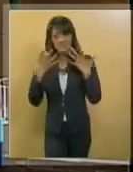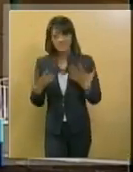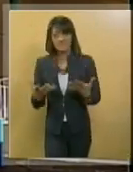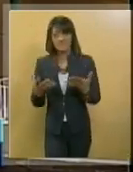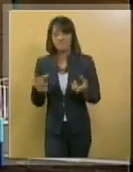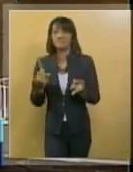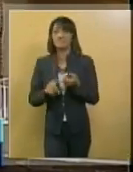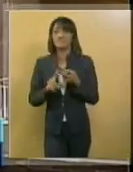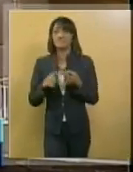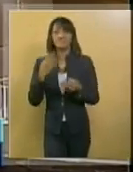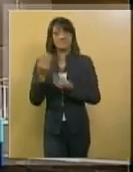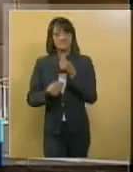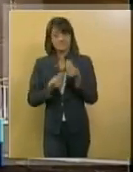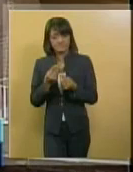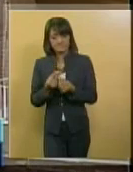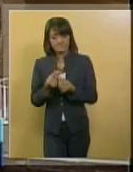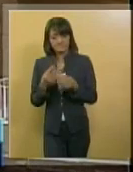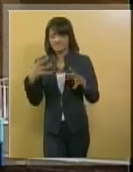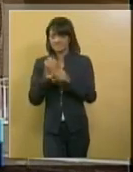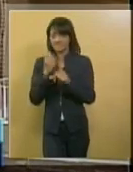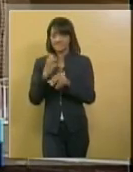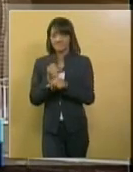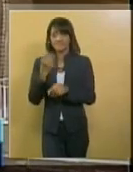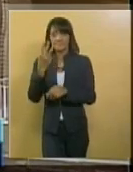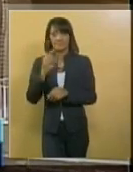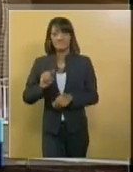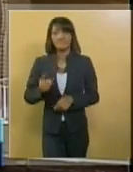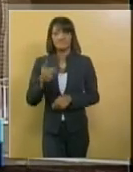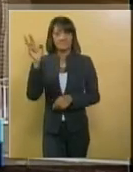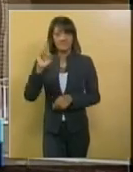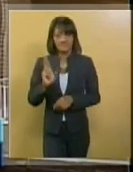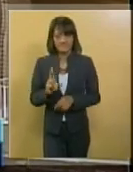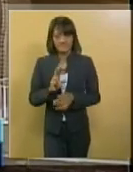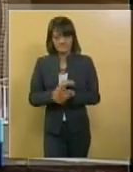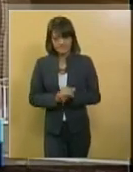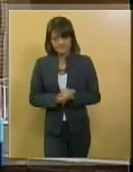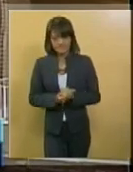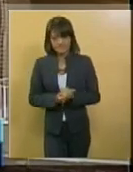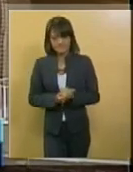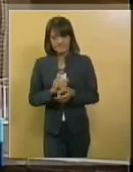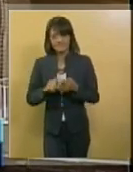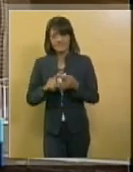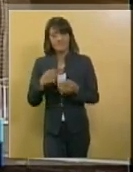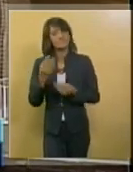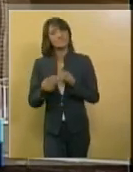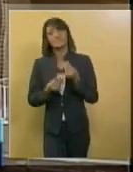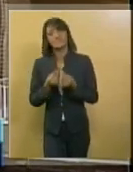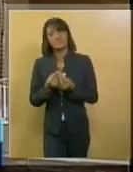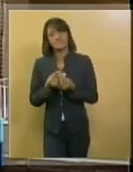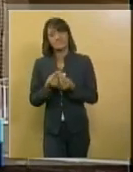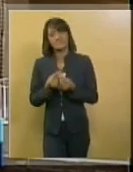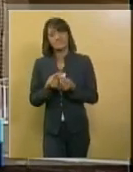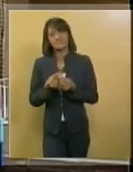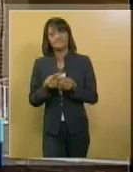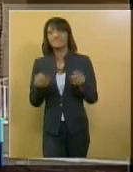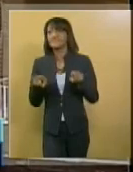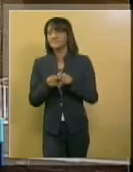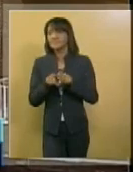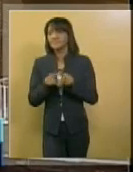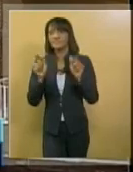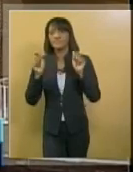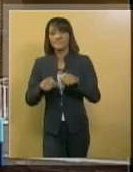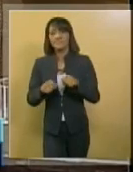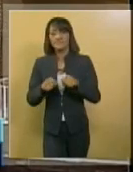e essas motos, a gente já fez o orçamento, R$3.000 para acoplar uma carretinha, e elas serem liberadas, e venham a